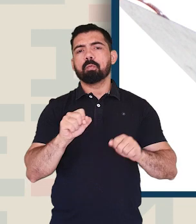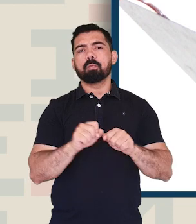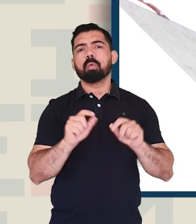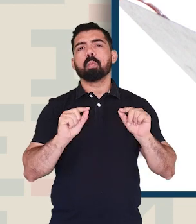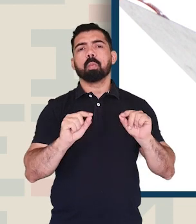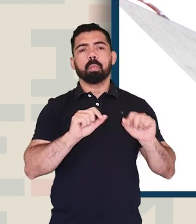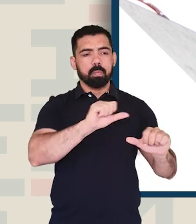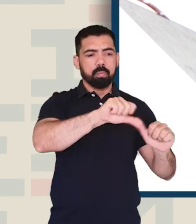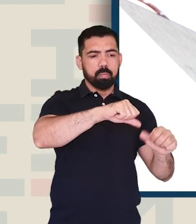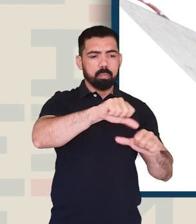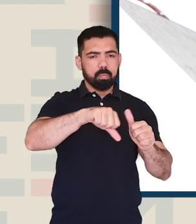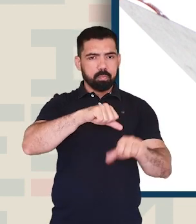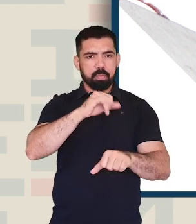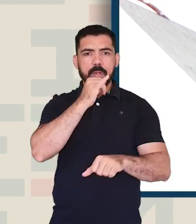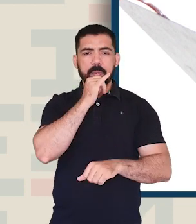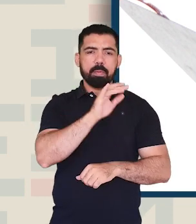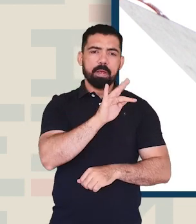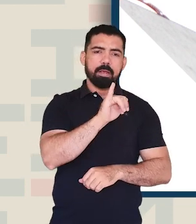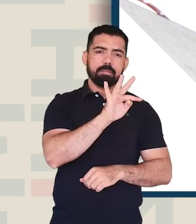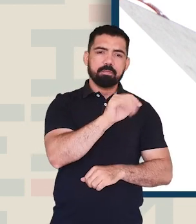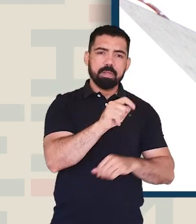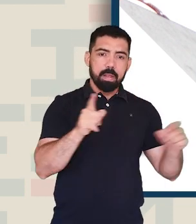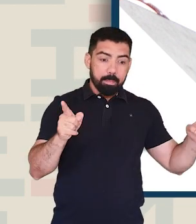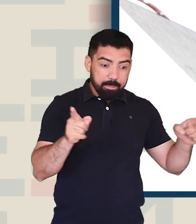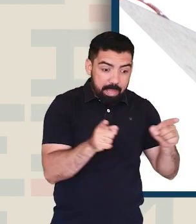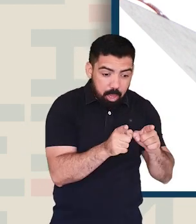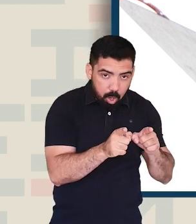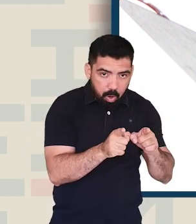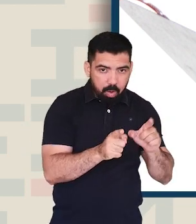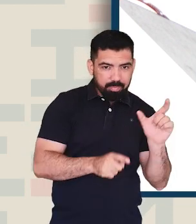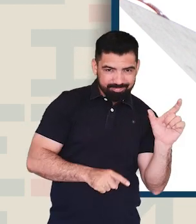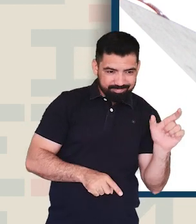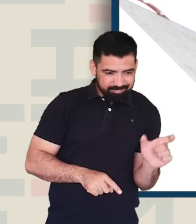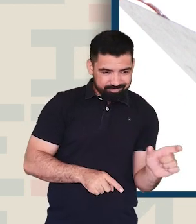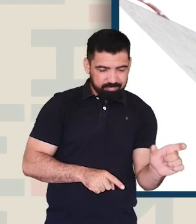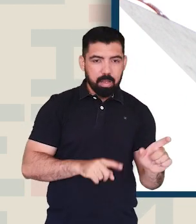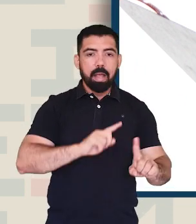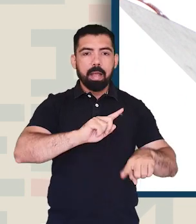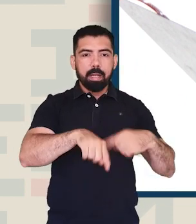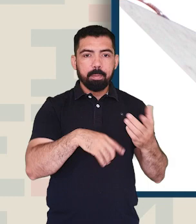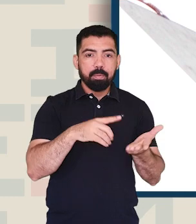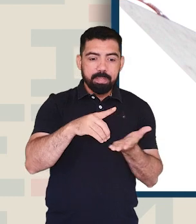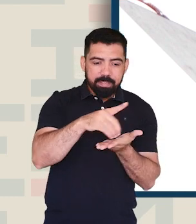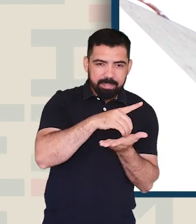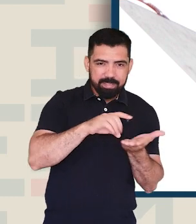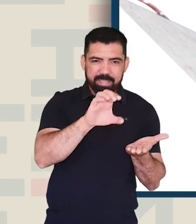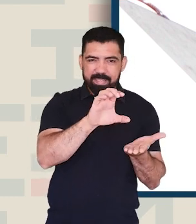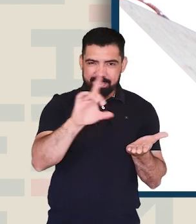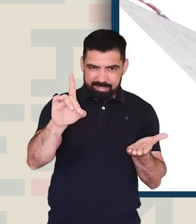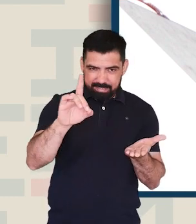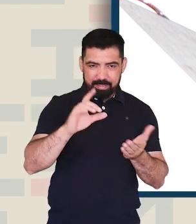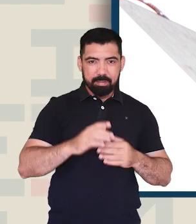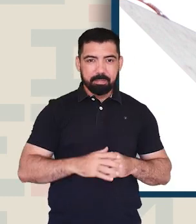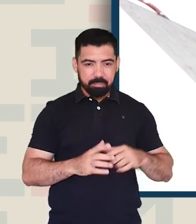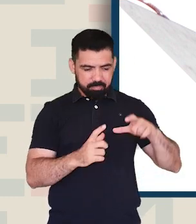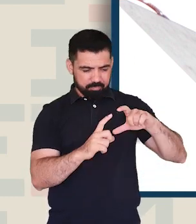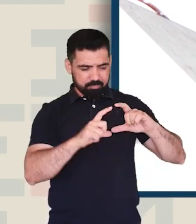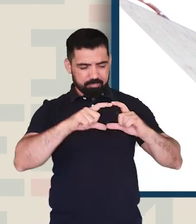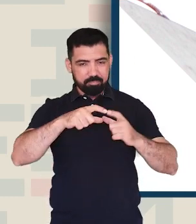se transformando. Depois, umas fitas menores. Depois, chegou os discos, né?